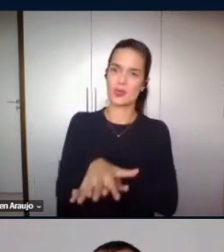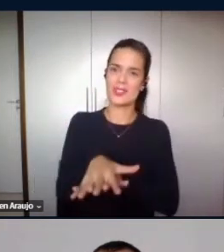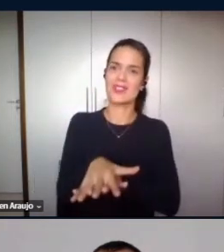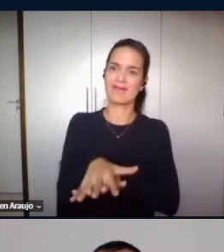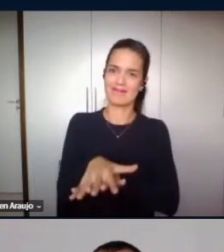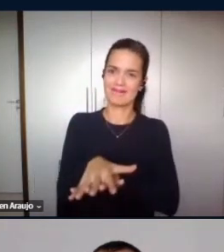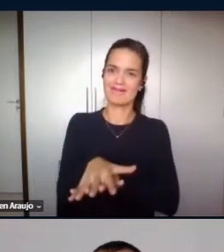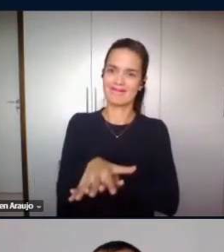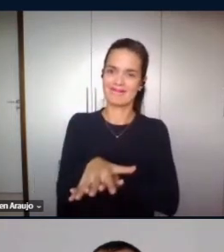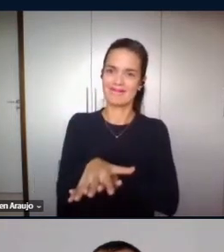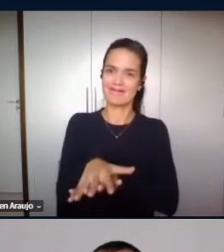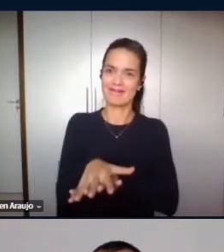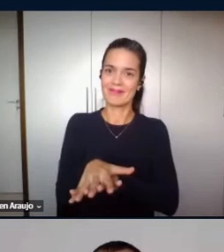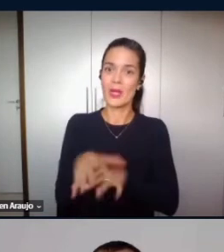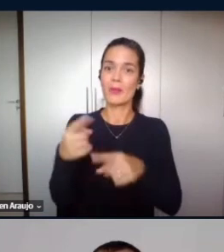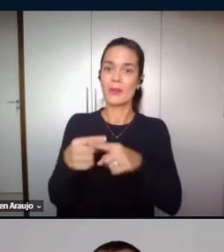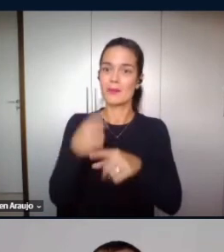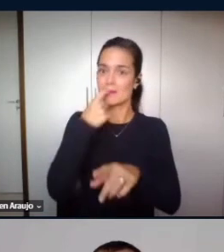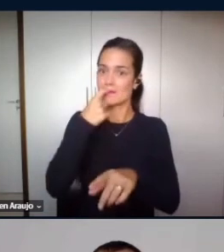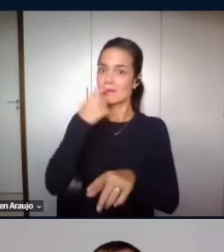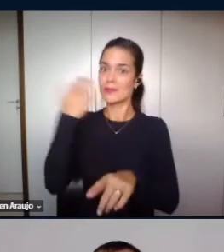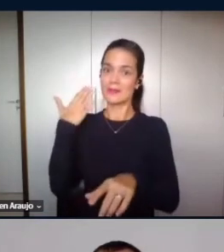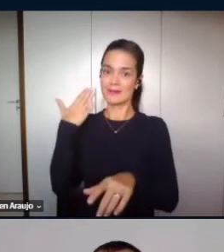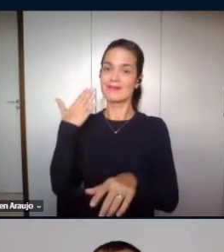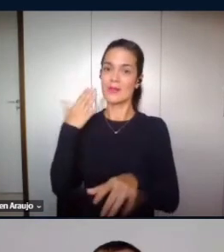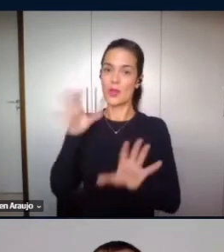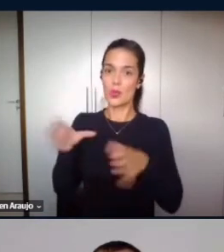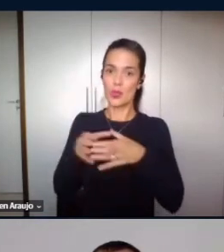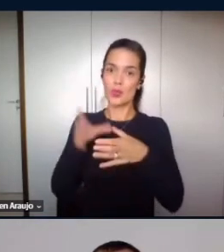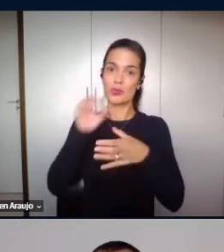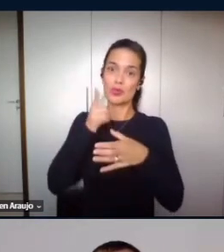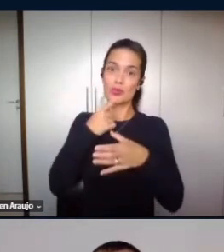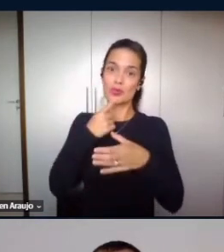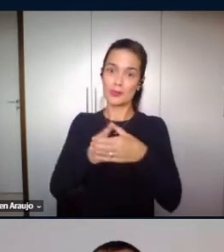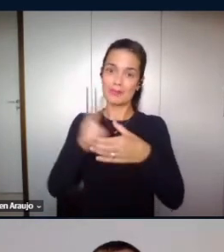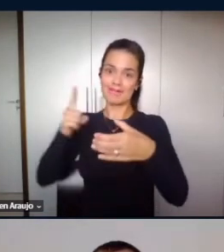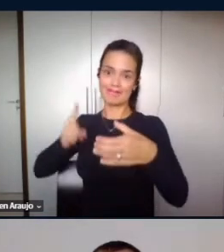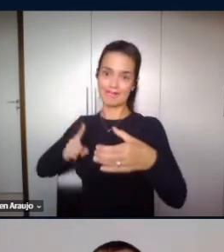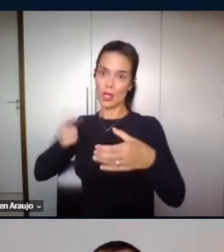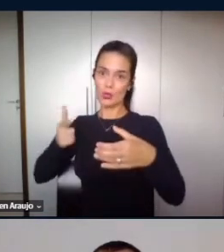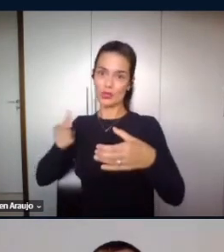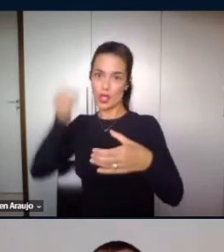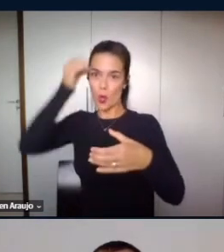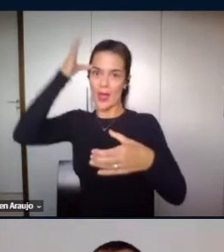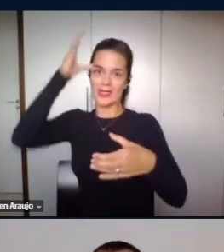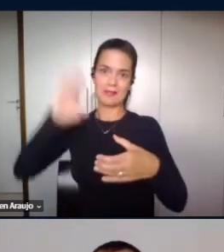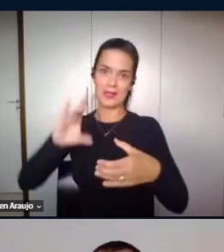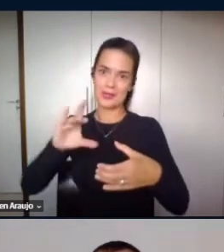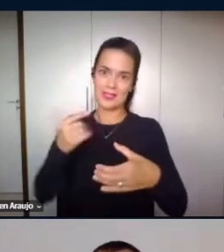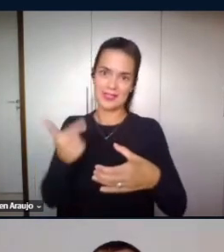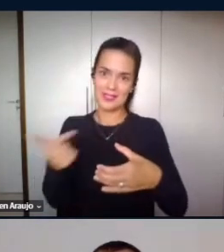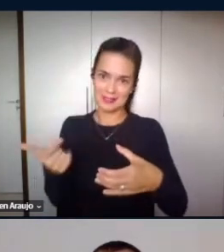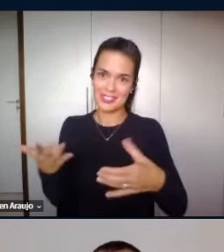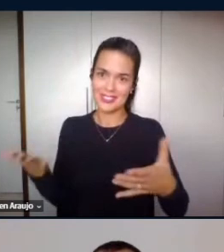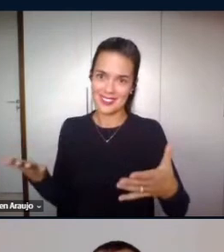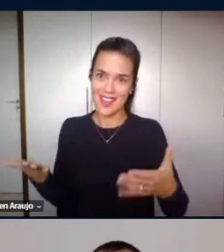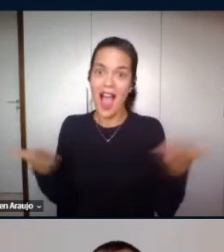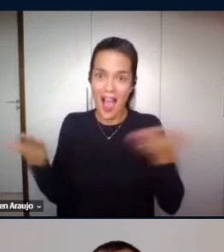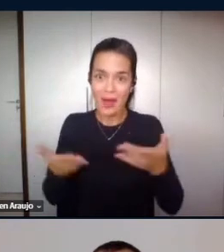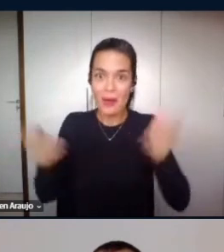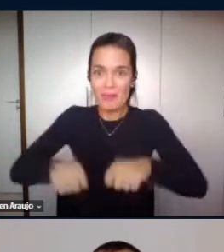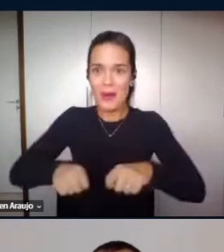que até recentemente esteve à margem do acesso ao conhecimento científico. Trata-se de uma